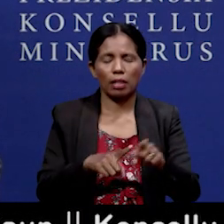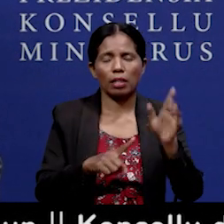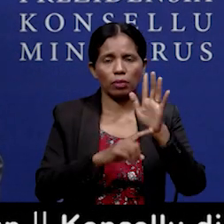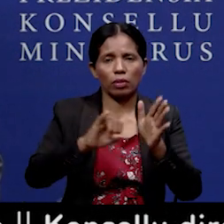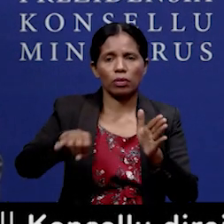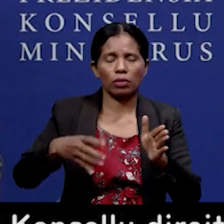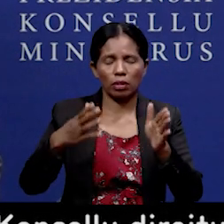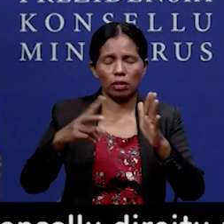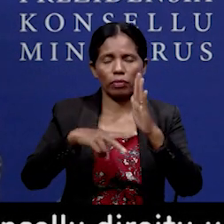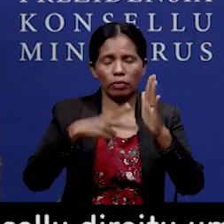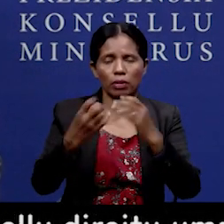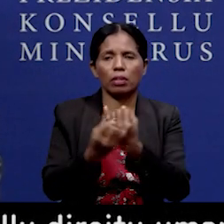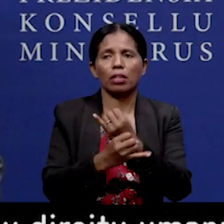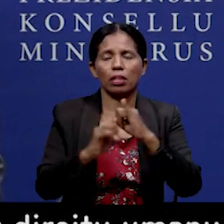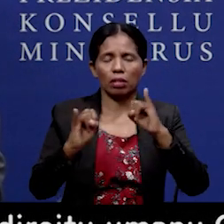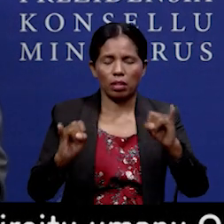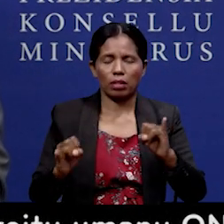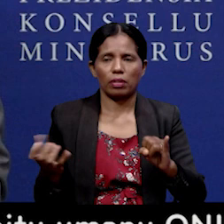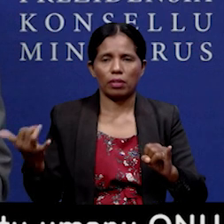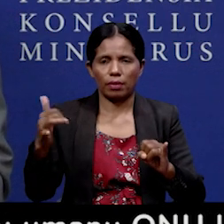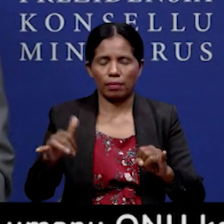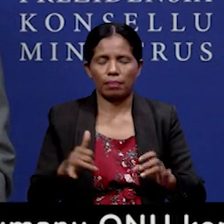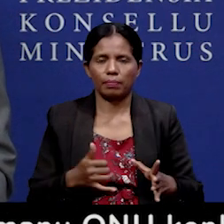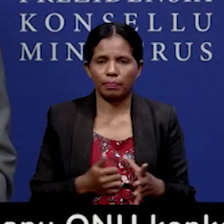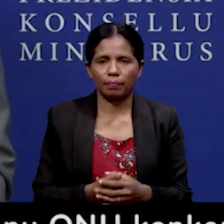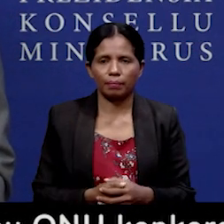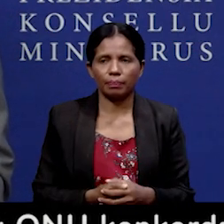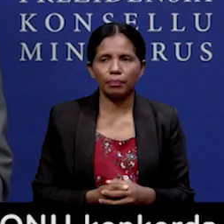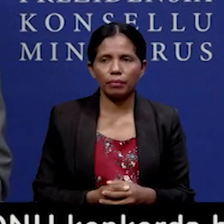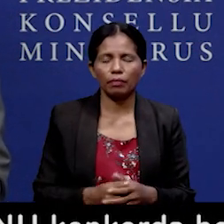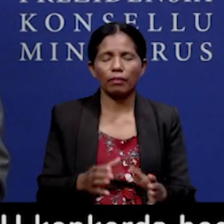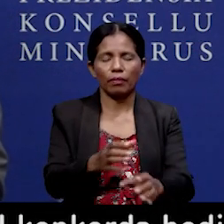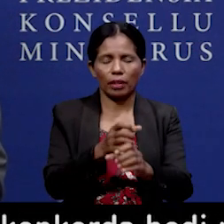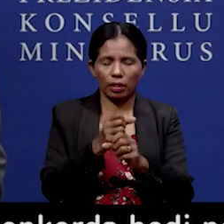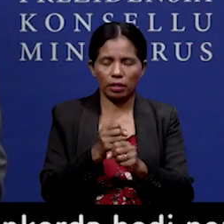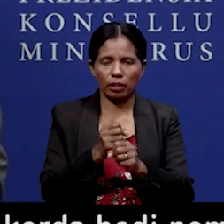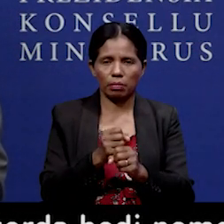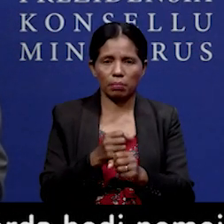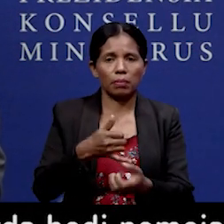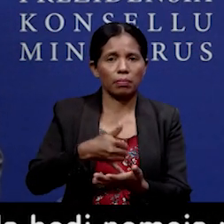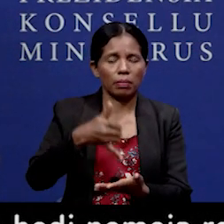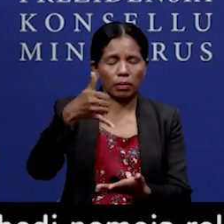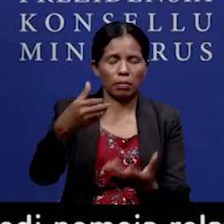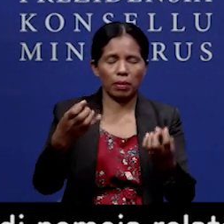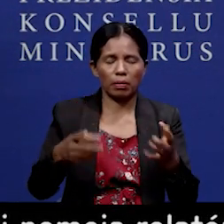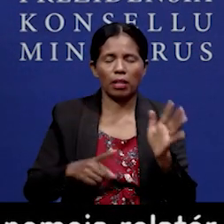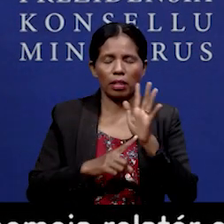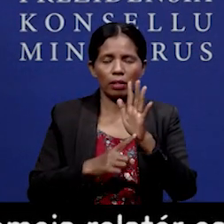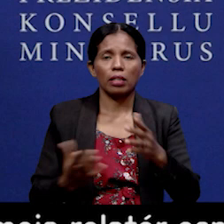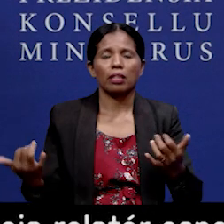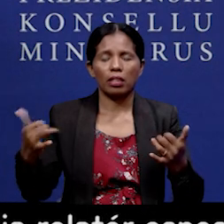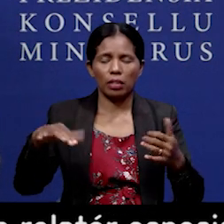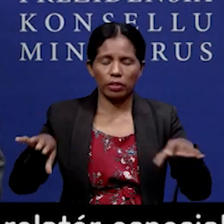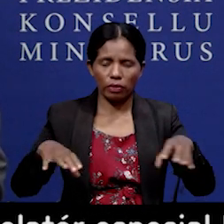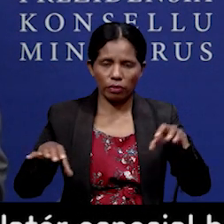jornalista vídeo independente Ninian Siranian. Nia simu mons, prêmio Baraka, nessan reconhecimento, ba nia serviço,